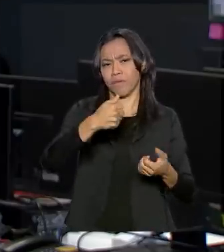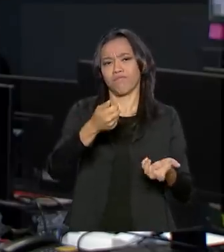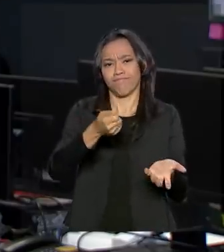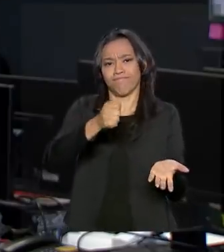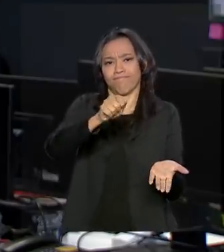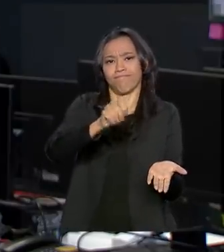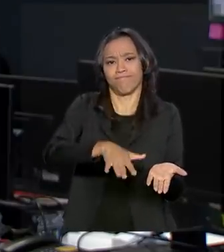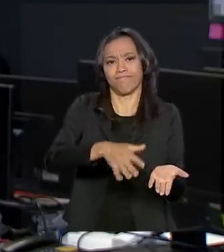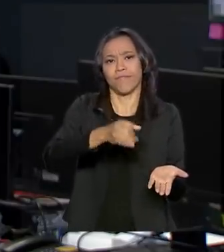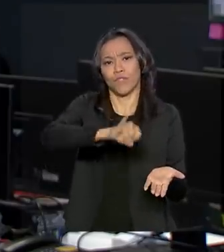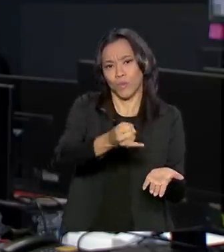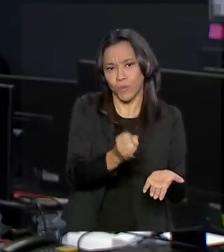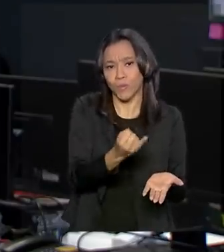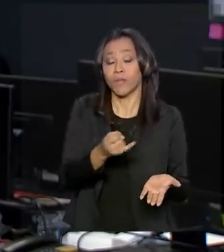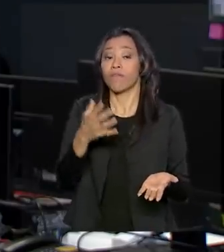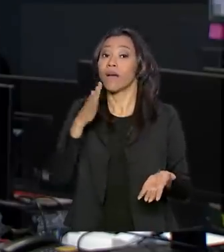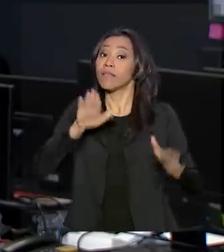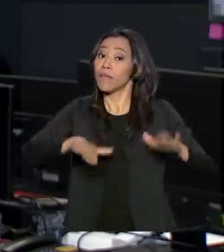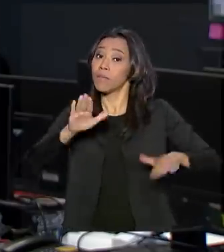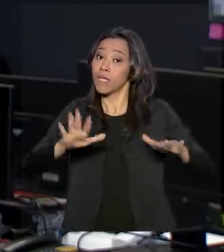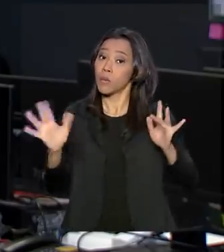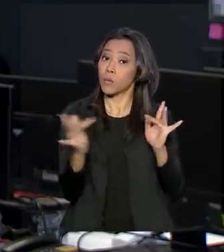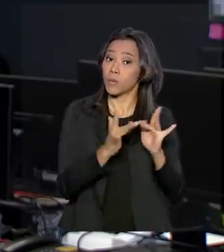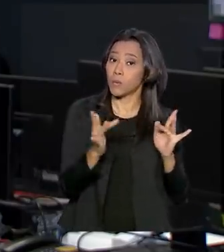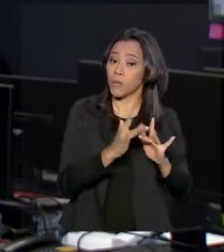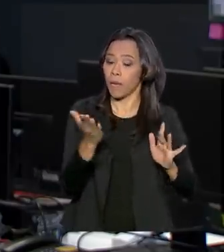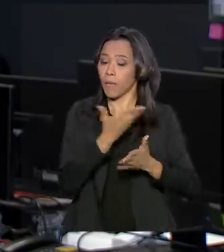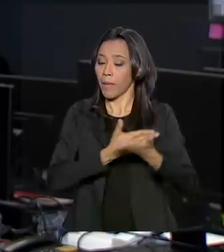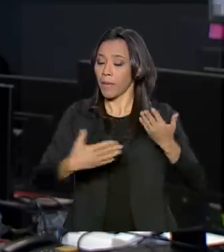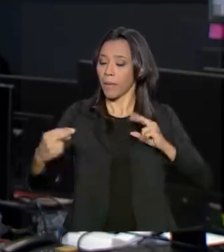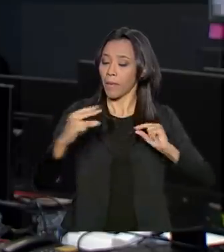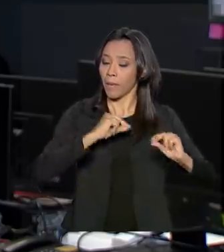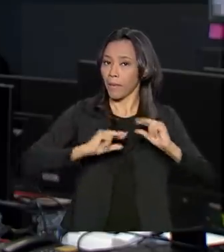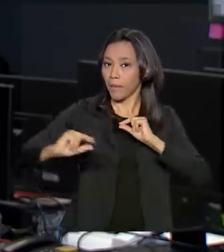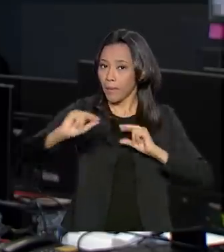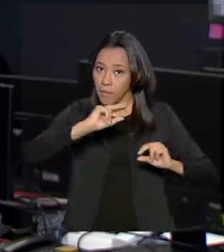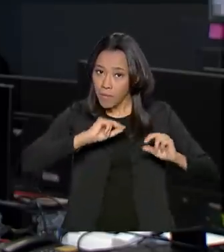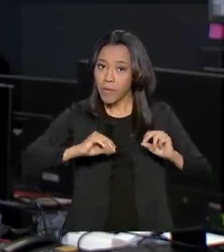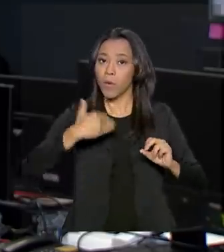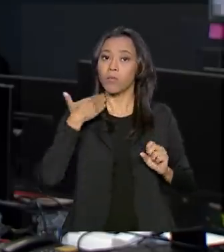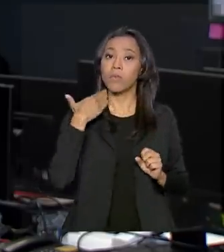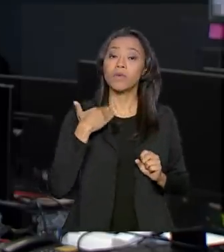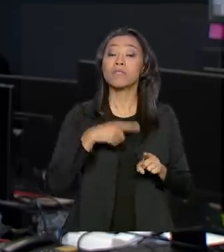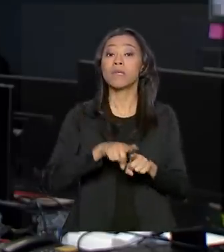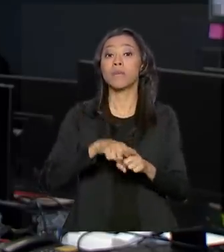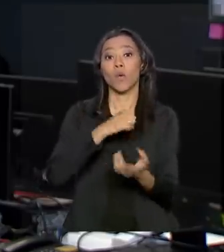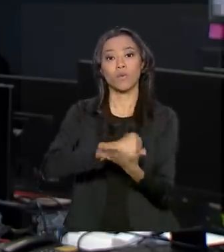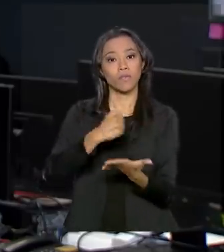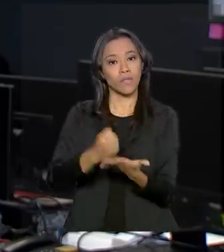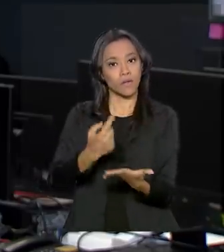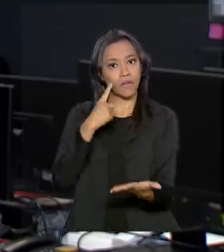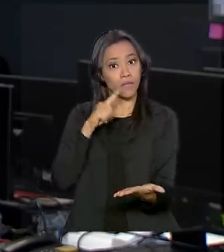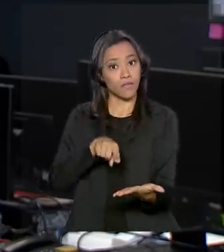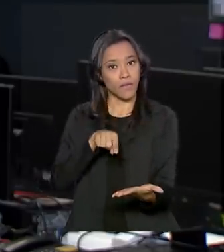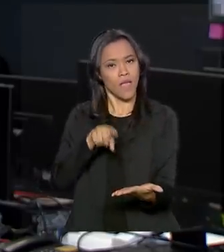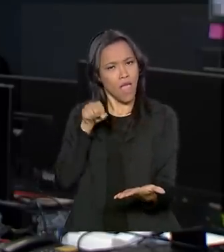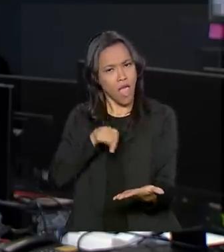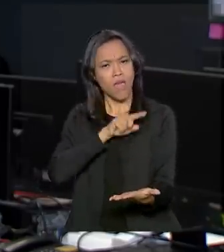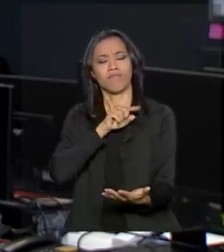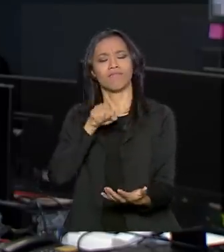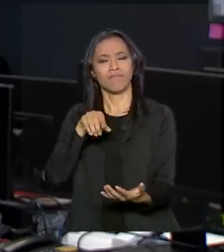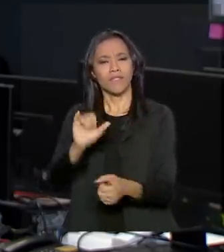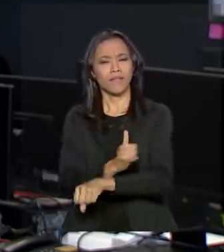tocha obtida vai depender do nível de relacionamento com o banco e das condições financeiras do contrato esta é a segunda vez que a caixa toma medidas para